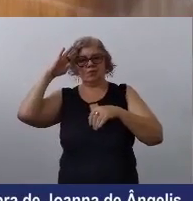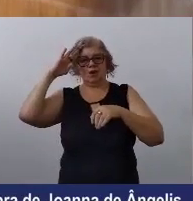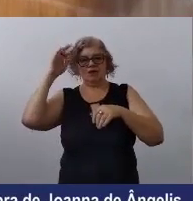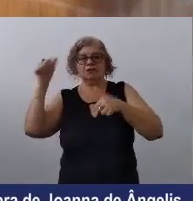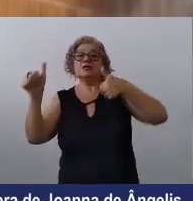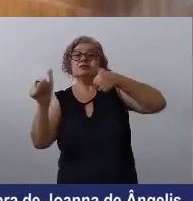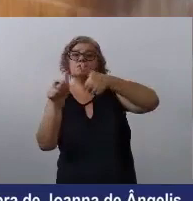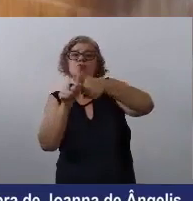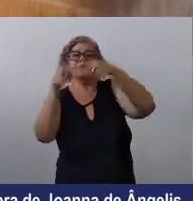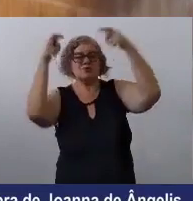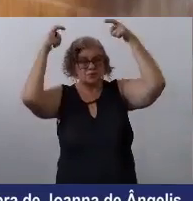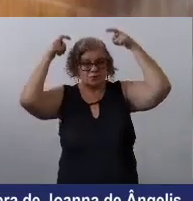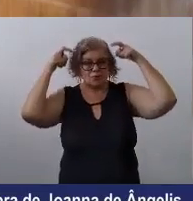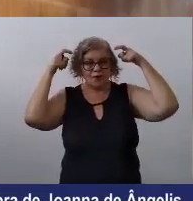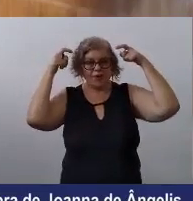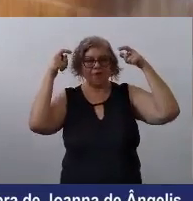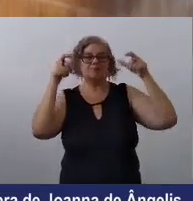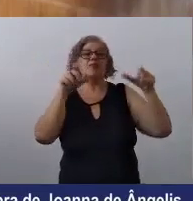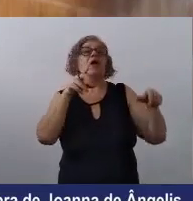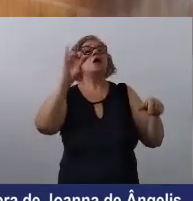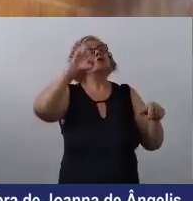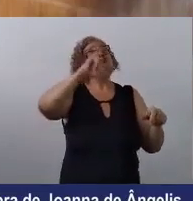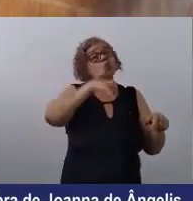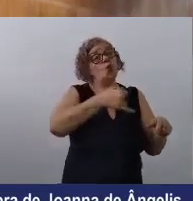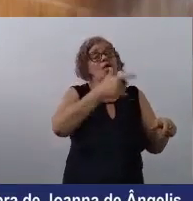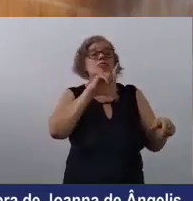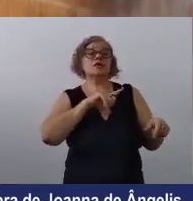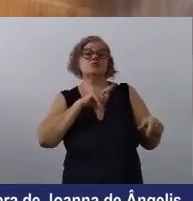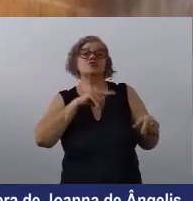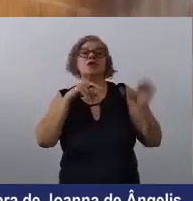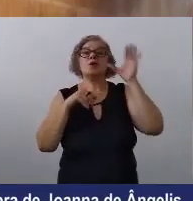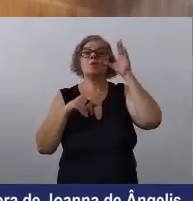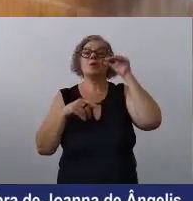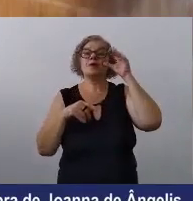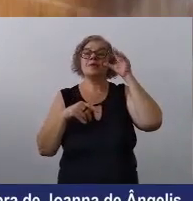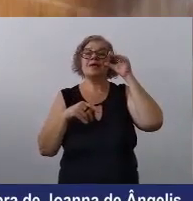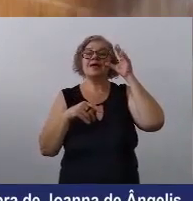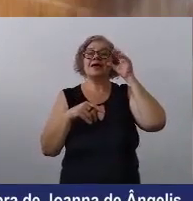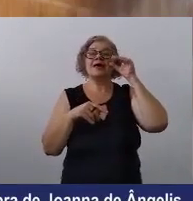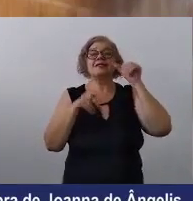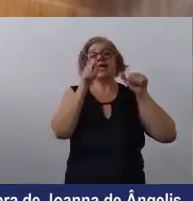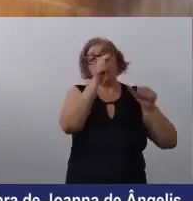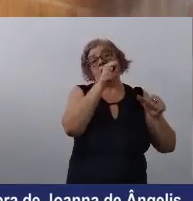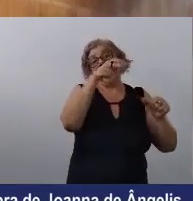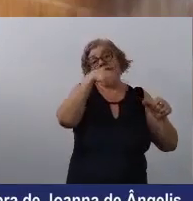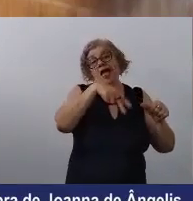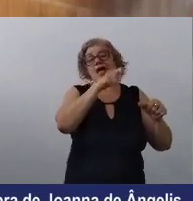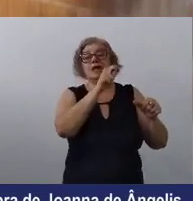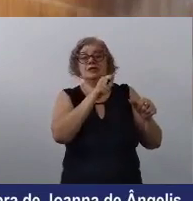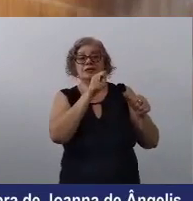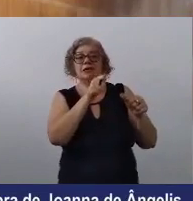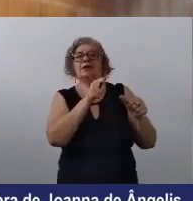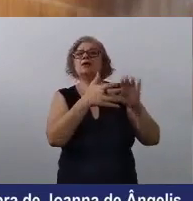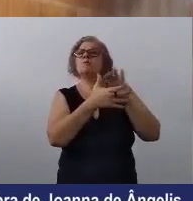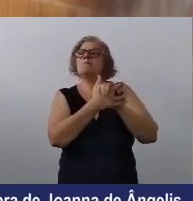Ela tinha uma auxiliar chamada Iana, que era muito amiga de